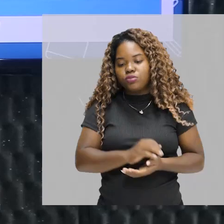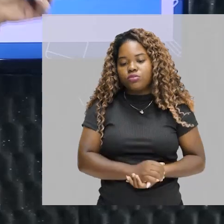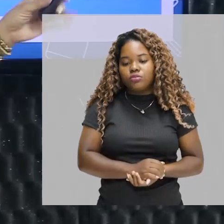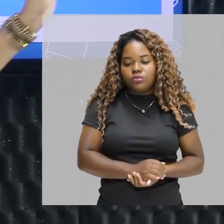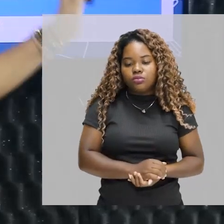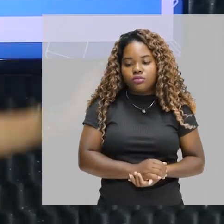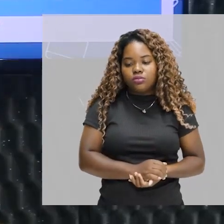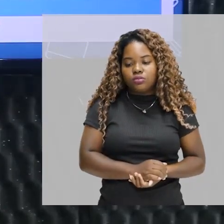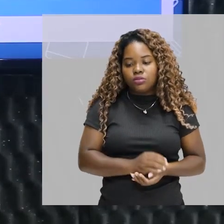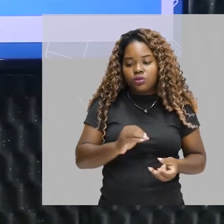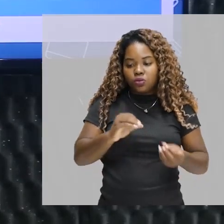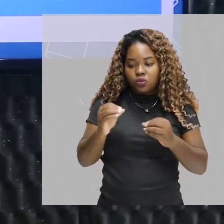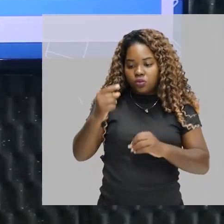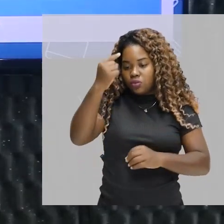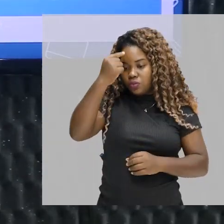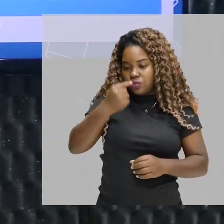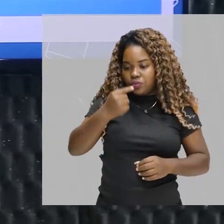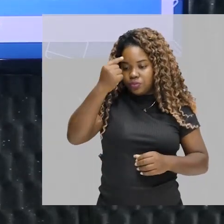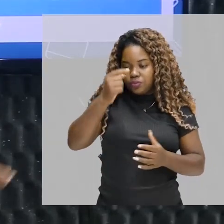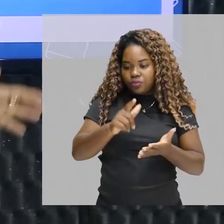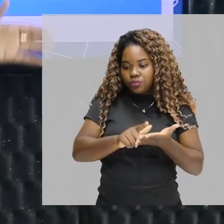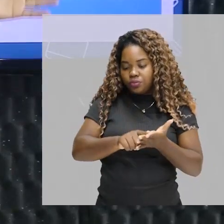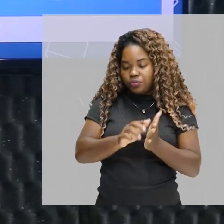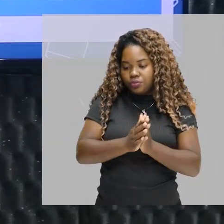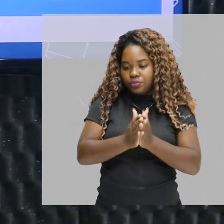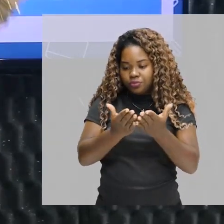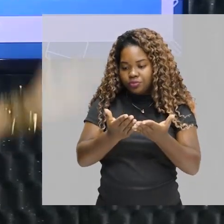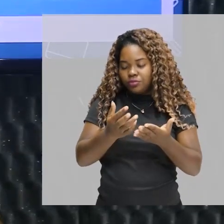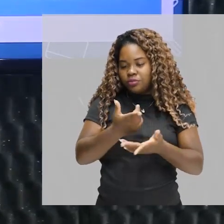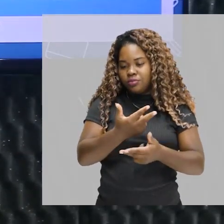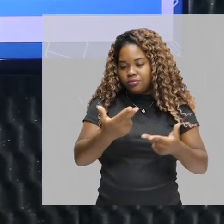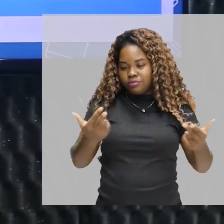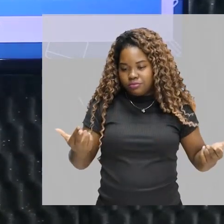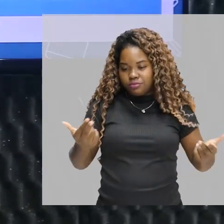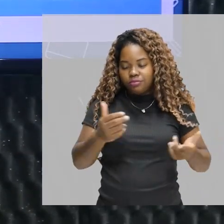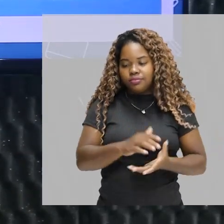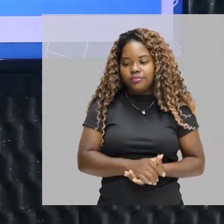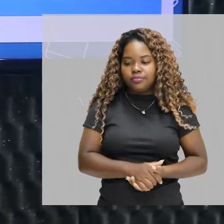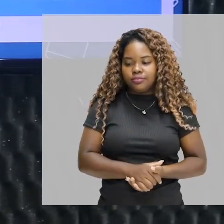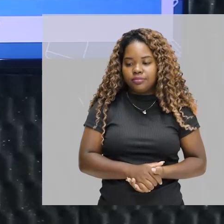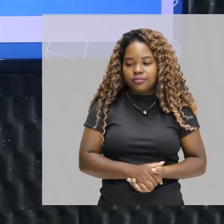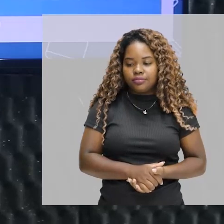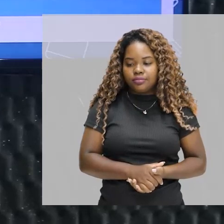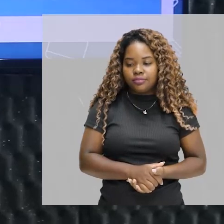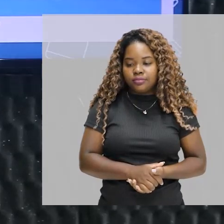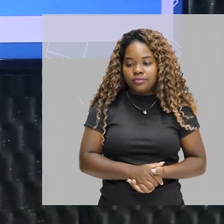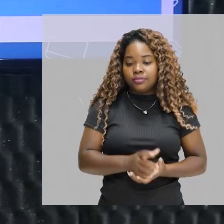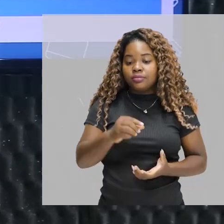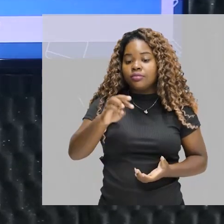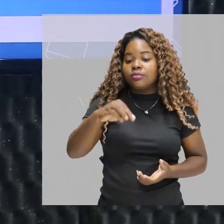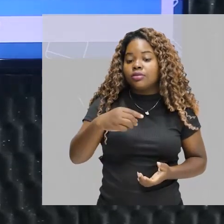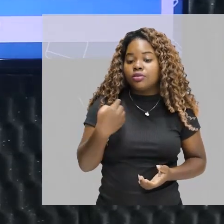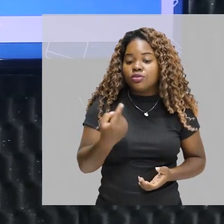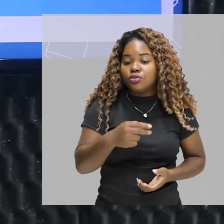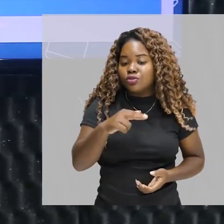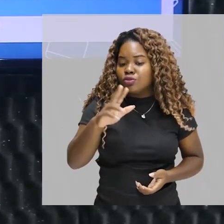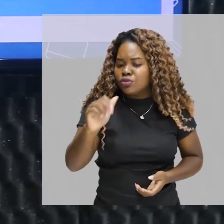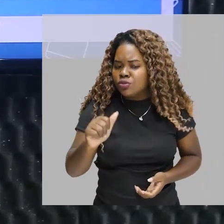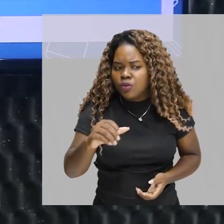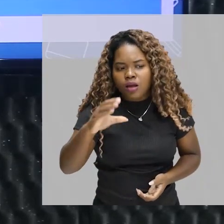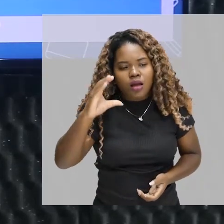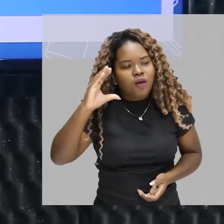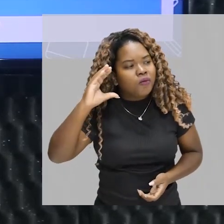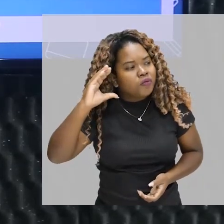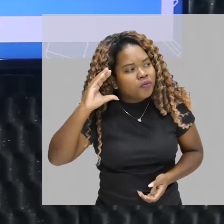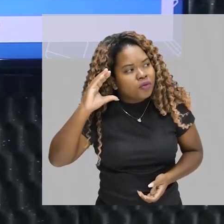Então eu coloquei aqui uma foto, né, uma figura, vários livros, um livro aberto. E quem de nós aqui nunca